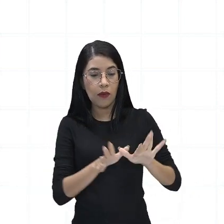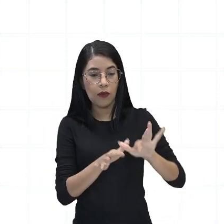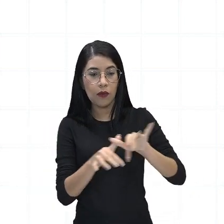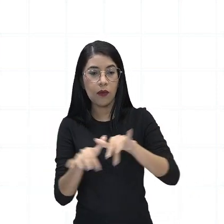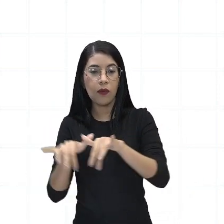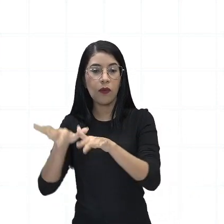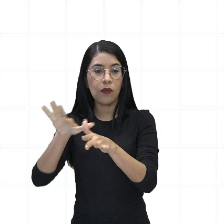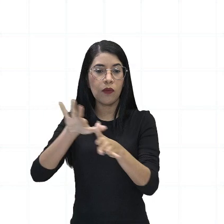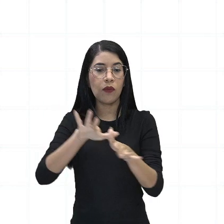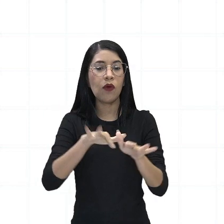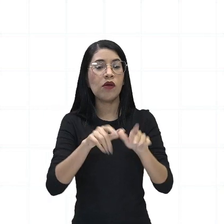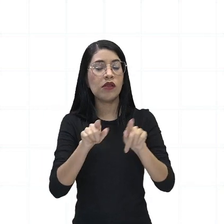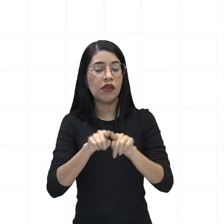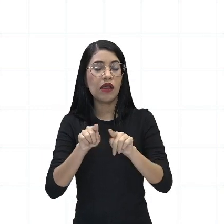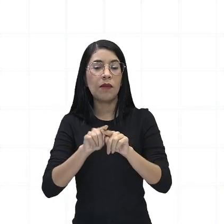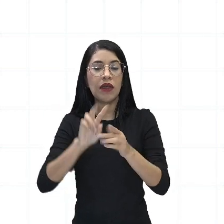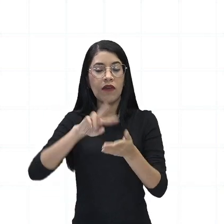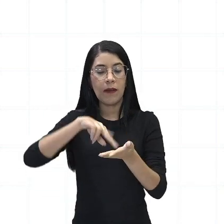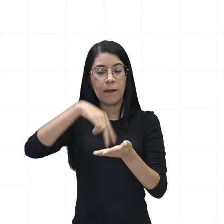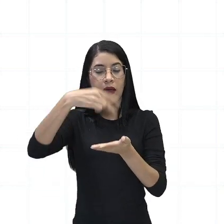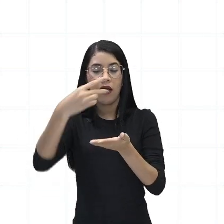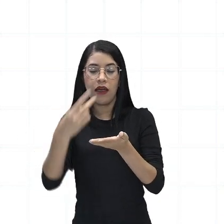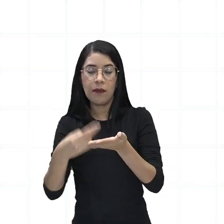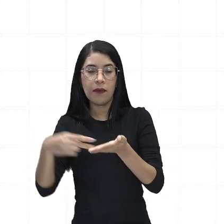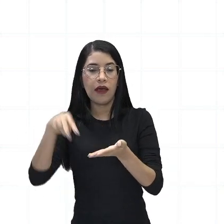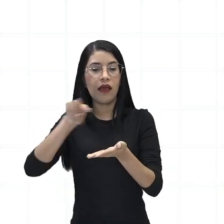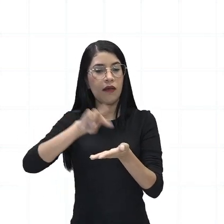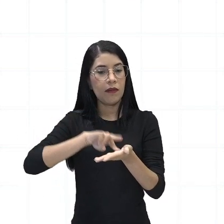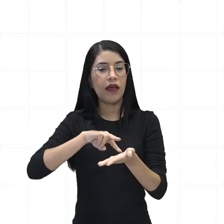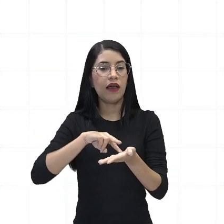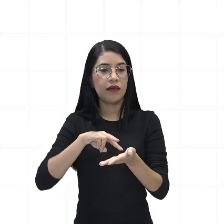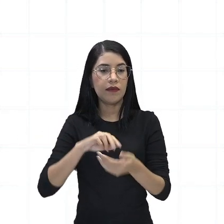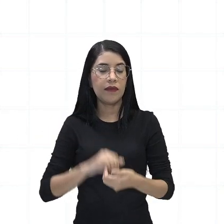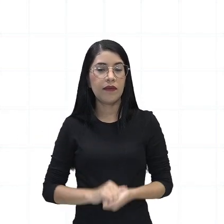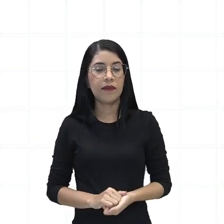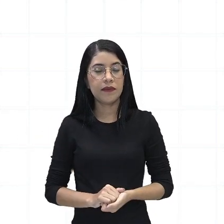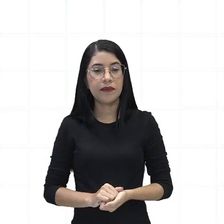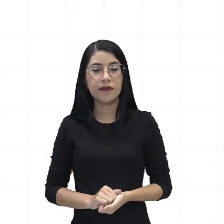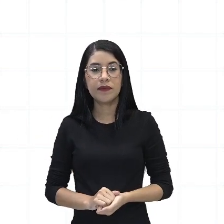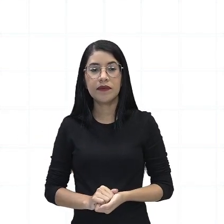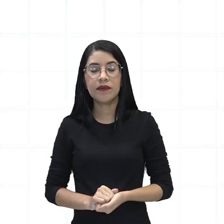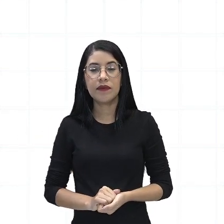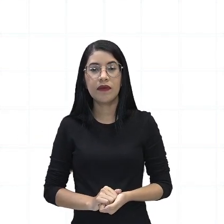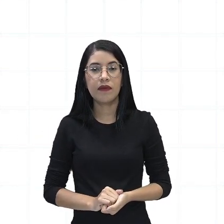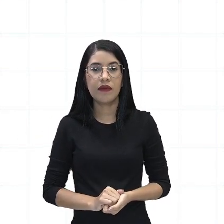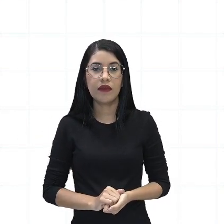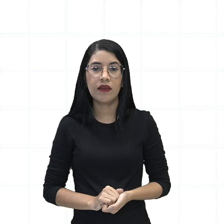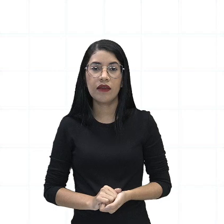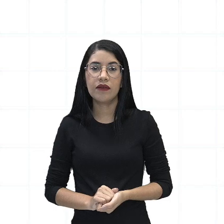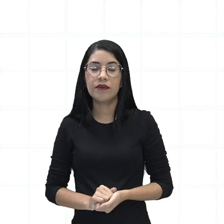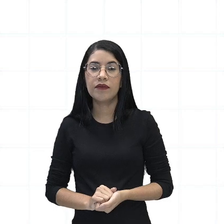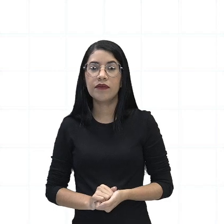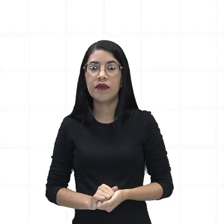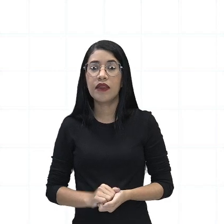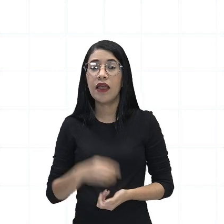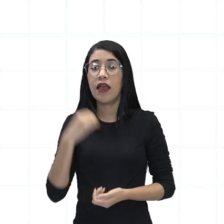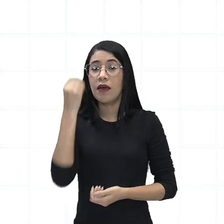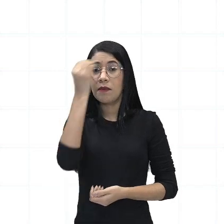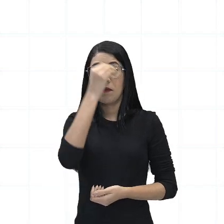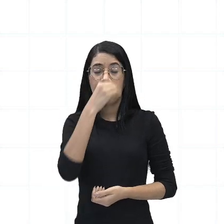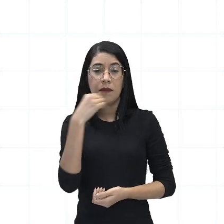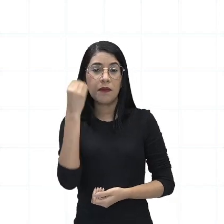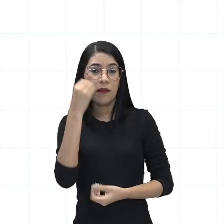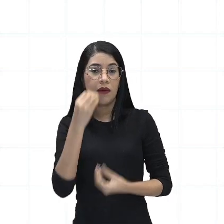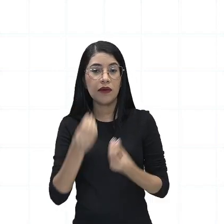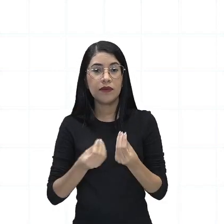ou realizem movimentos aéreos durante a performance, tá? Efeito de